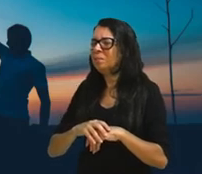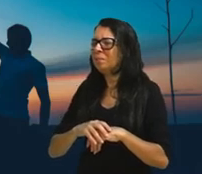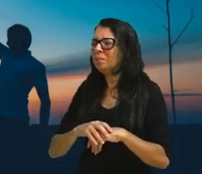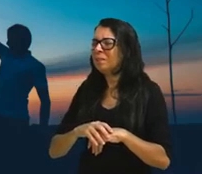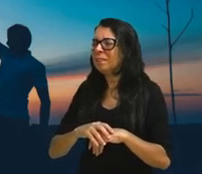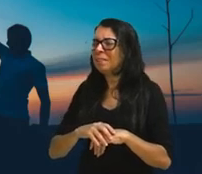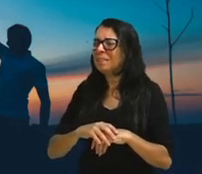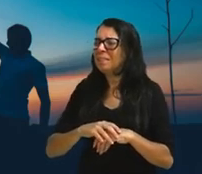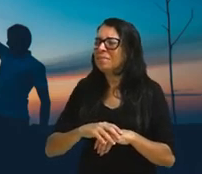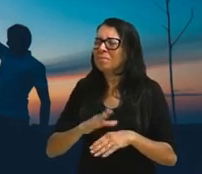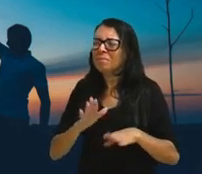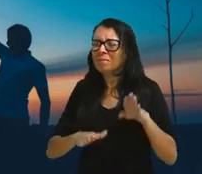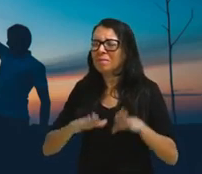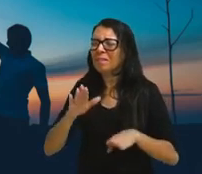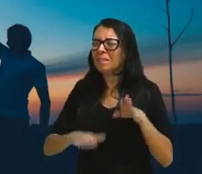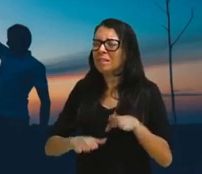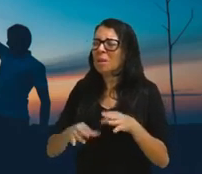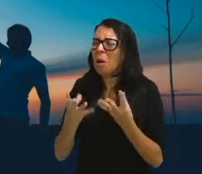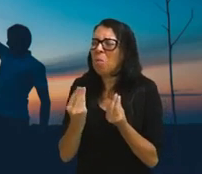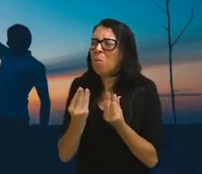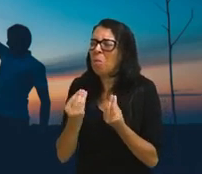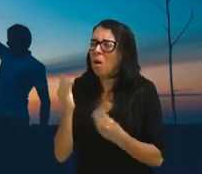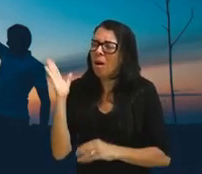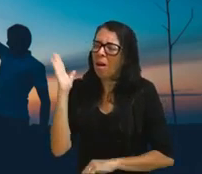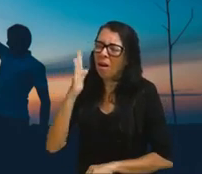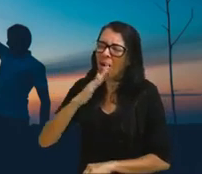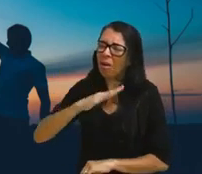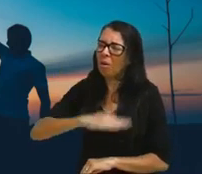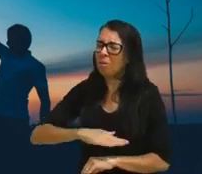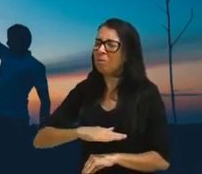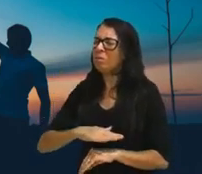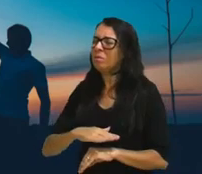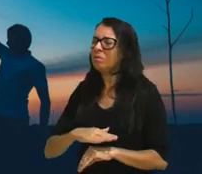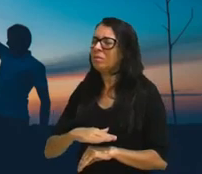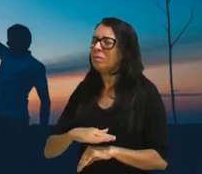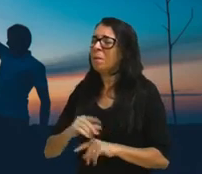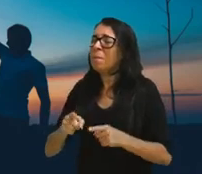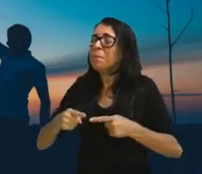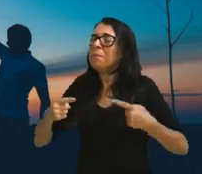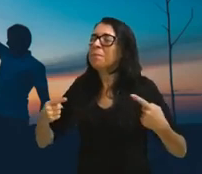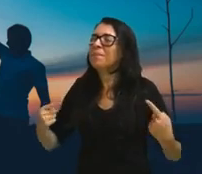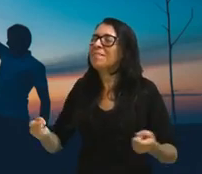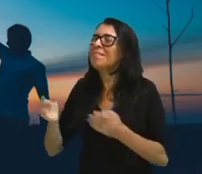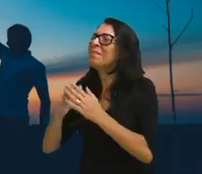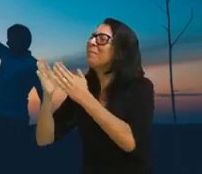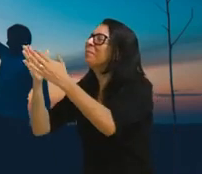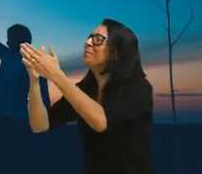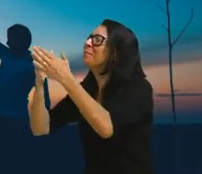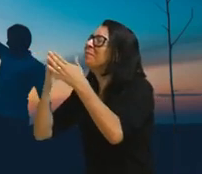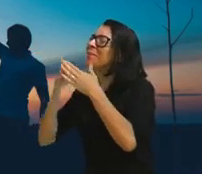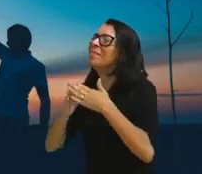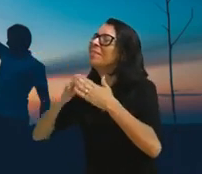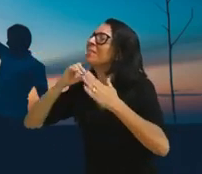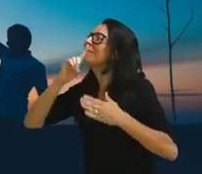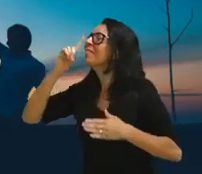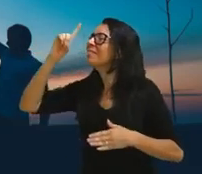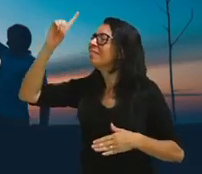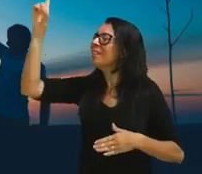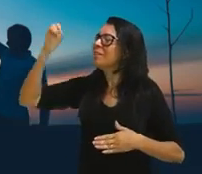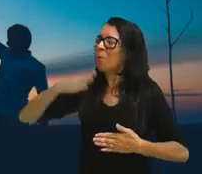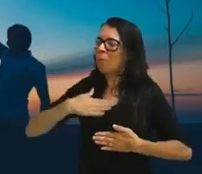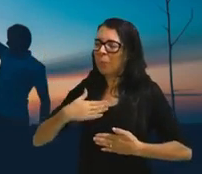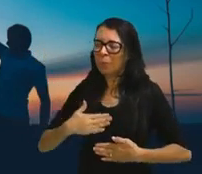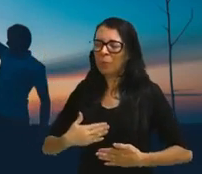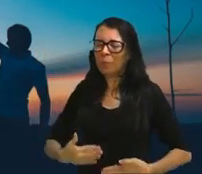Deus. Deus, em nome de Jesus, atua sobre a vida da mãe, da nossa irmã